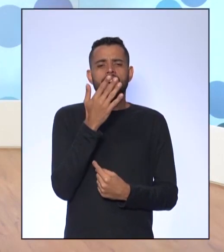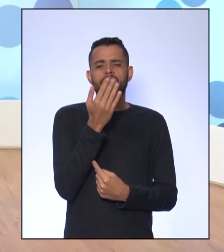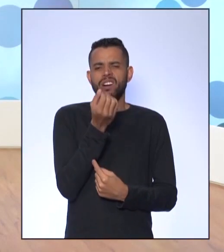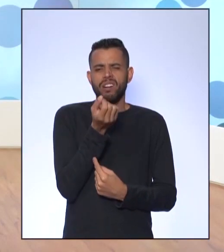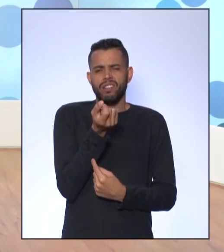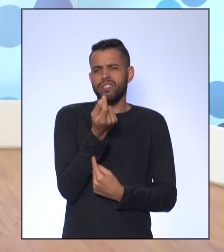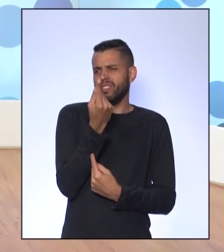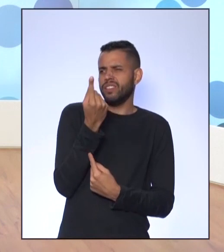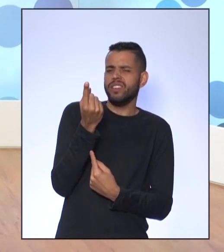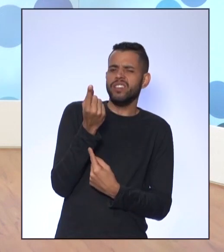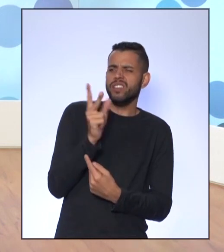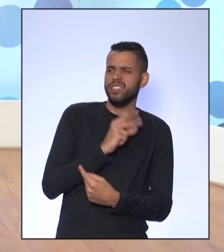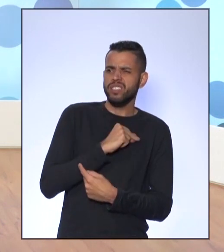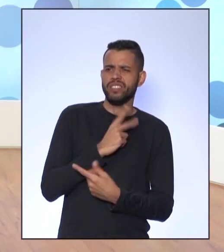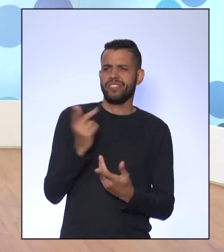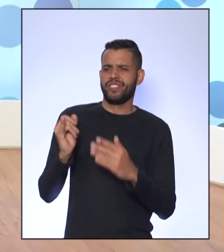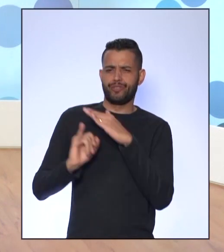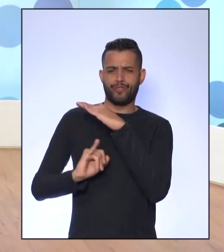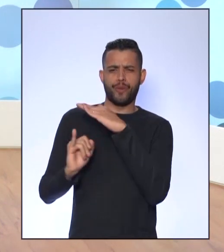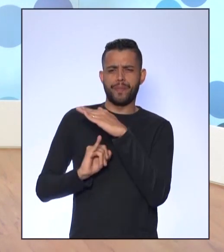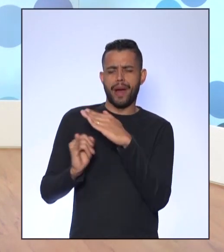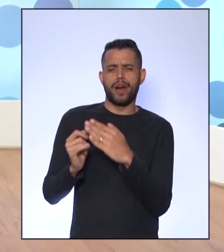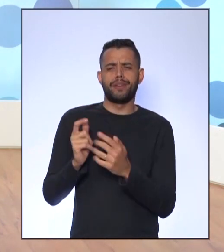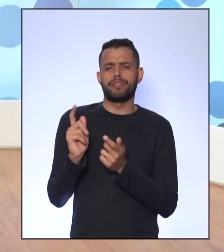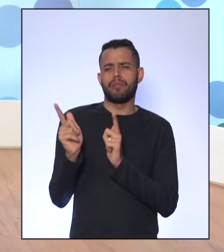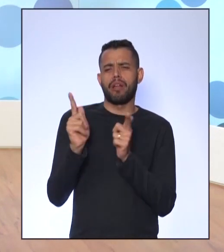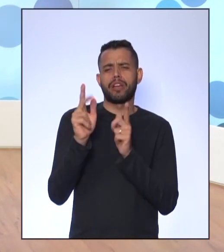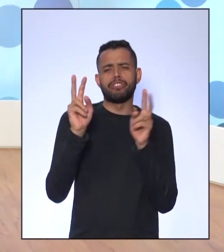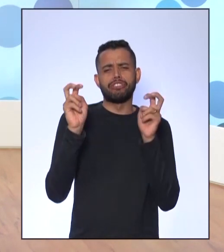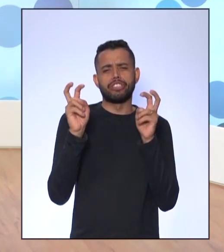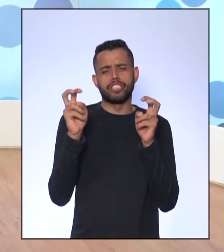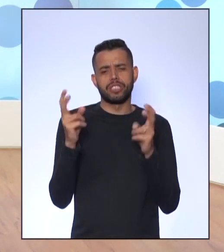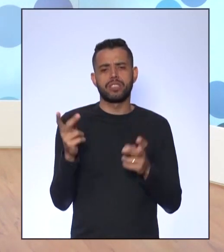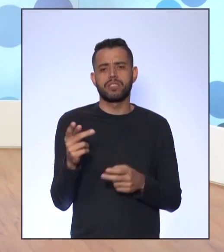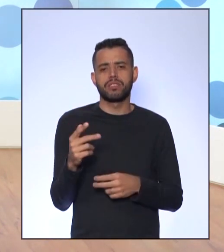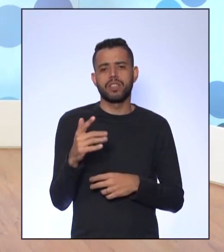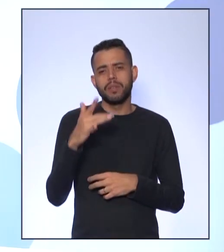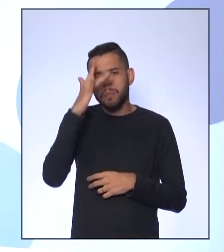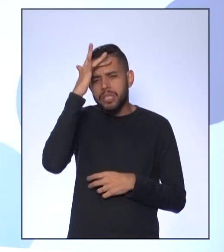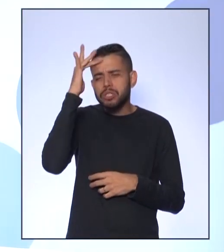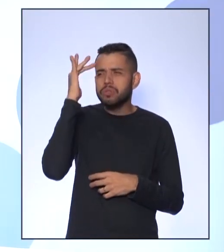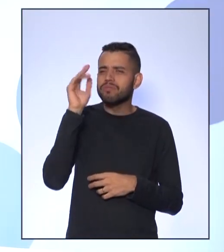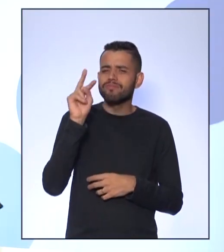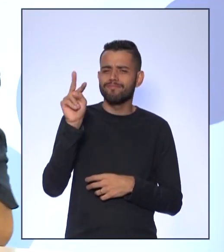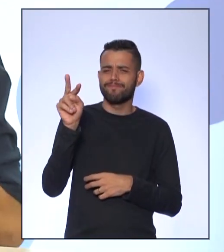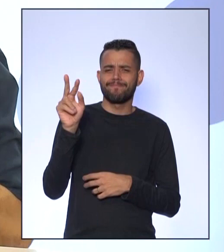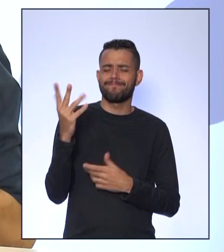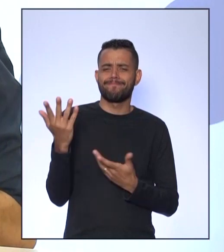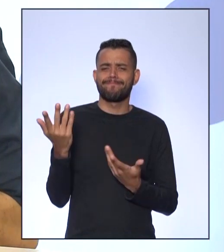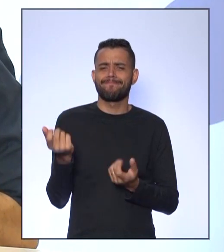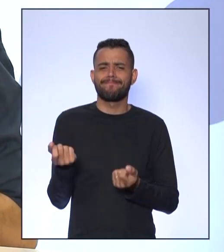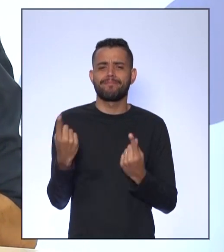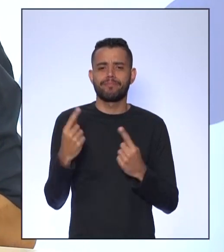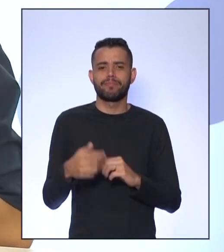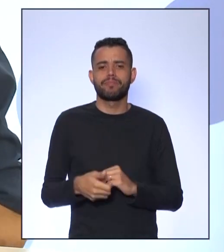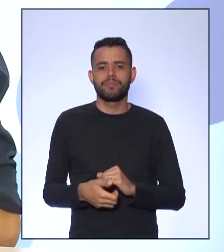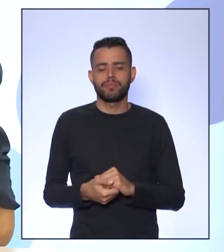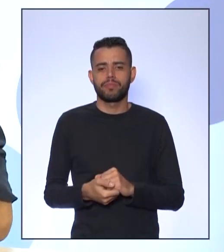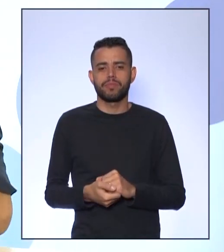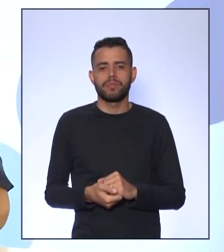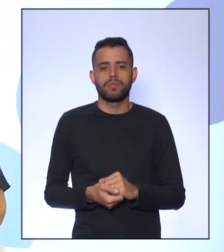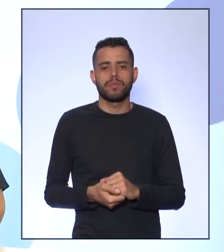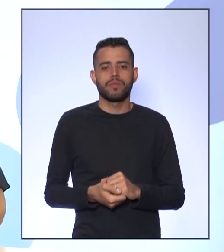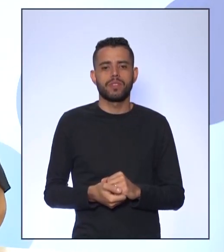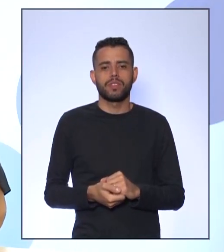né? Falar de uma maneira informal, usando gírias, né? Usando uma linguagem... Não regional. Regional é o normal de todo mundo, né?